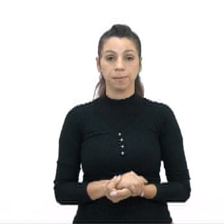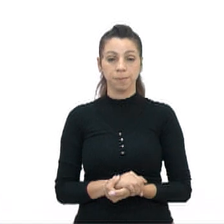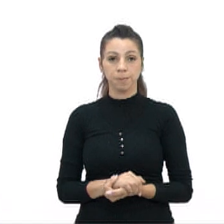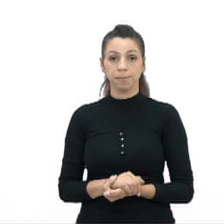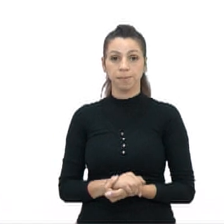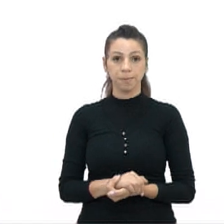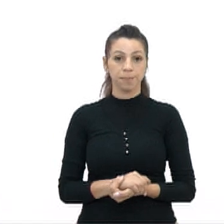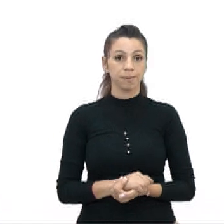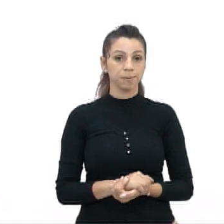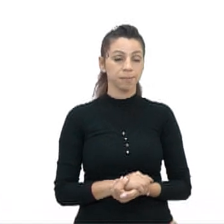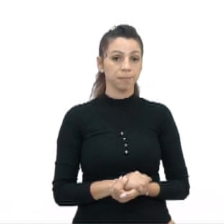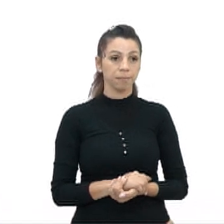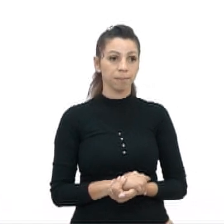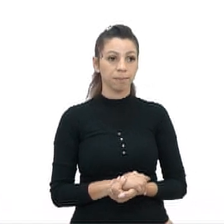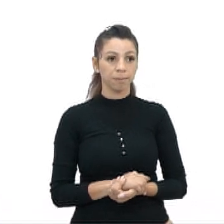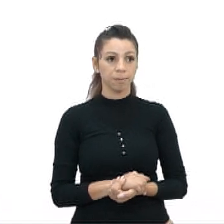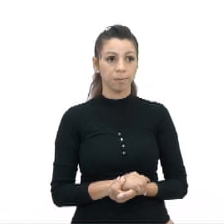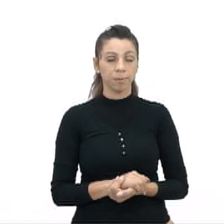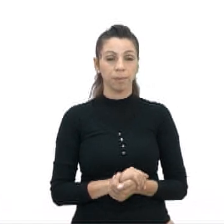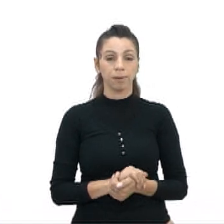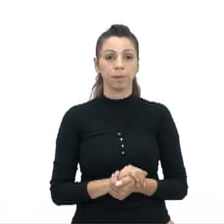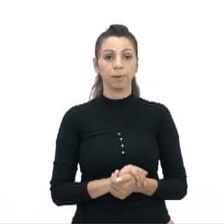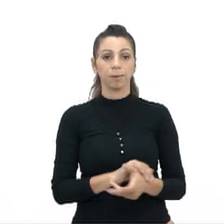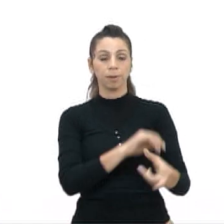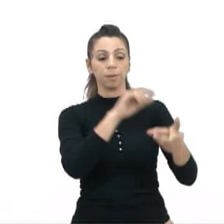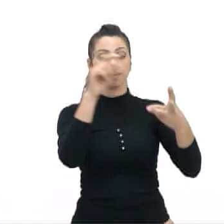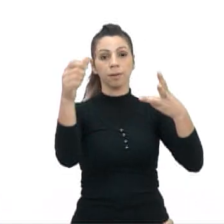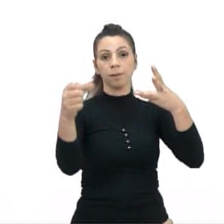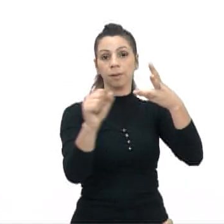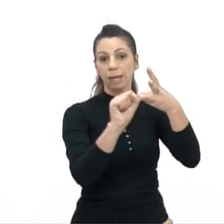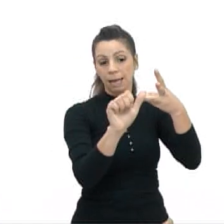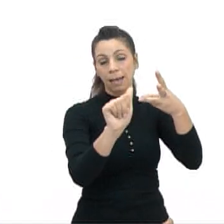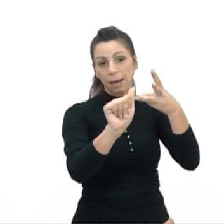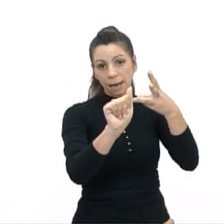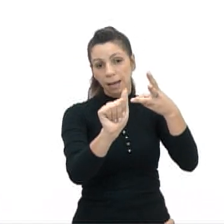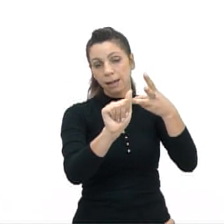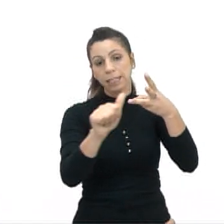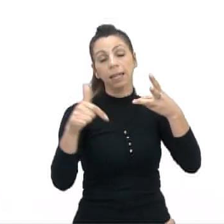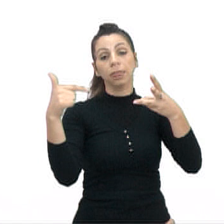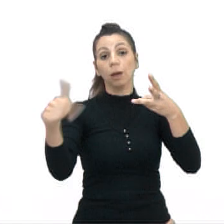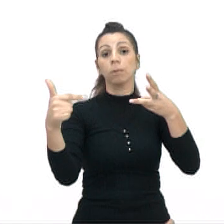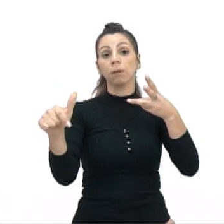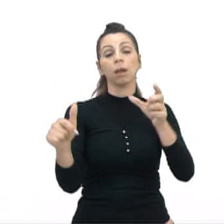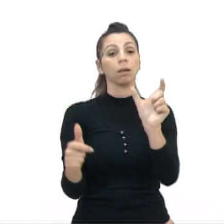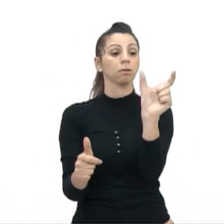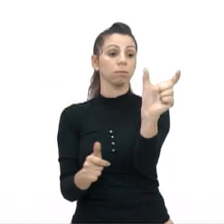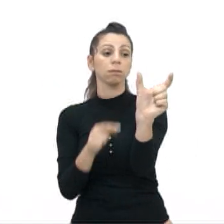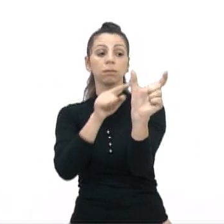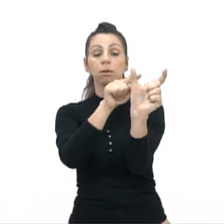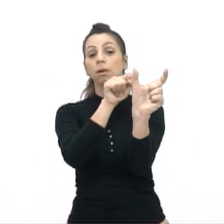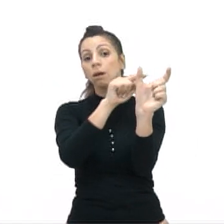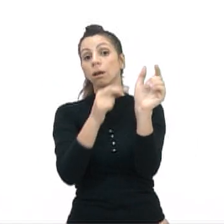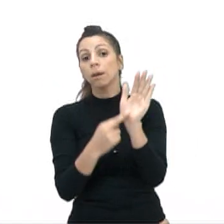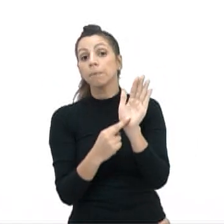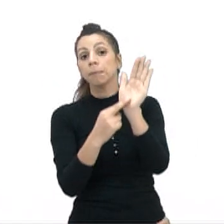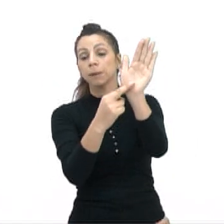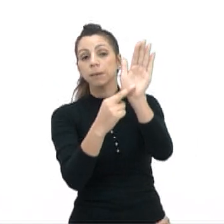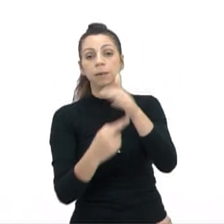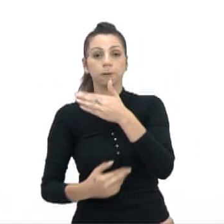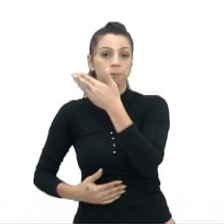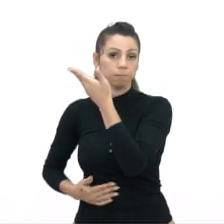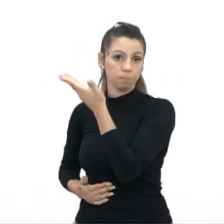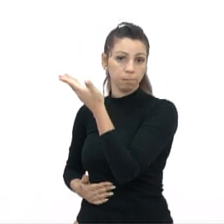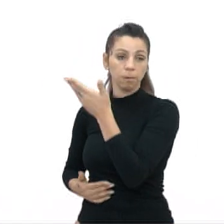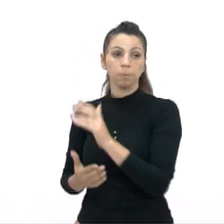Então ali, a terceira, a letra A, não tem como eu escrever um monômio que represente aquela situação, tá?